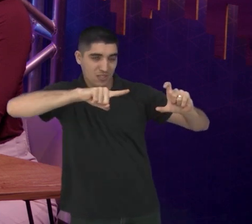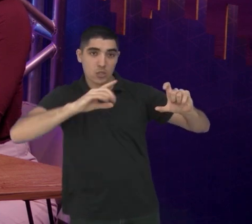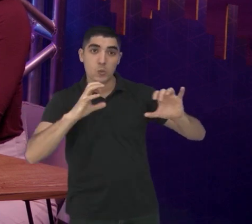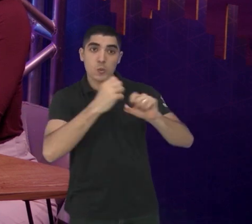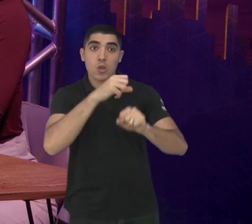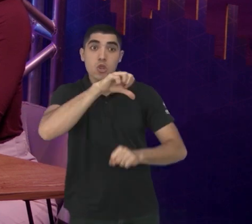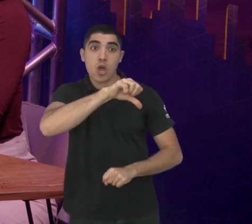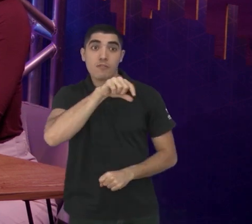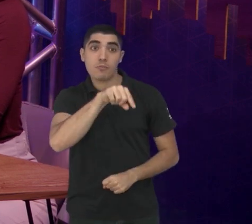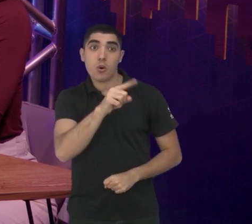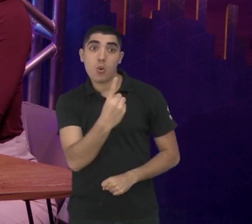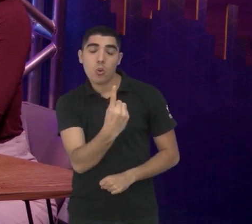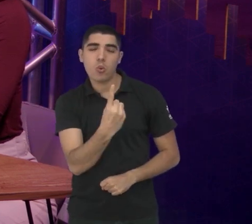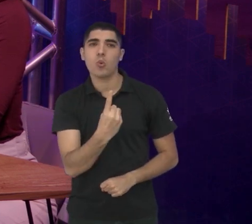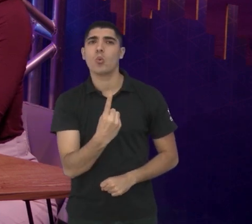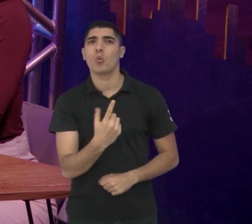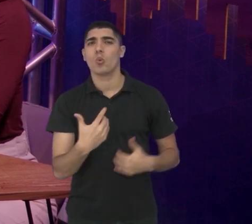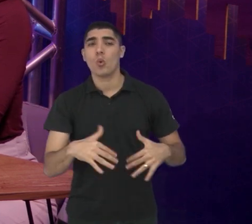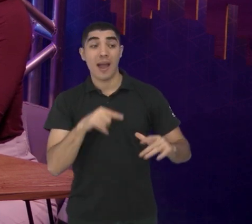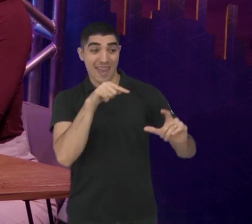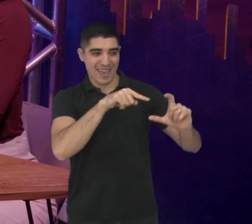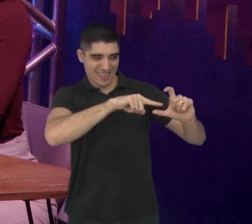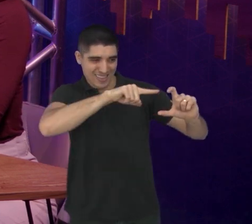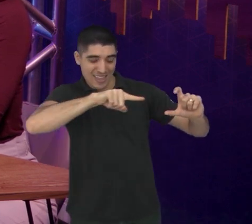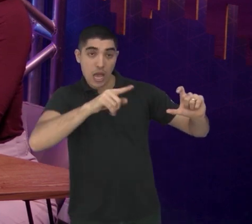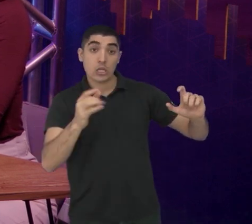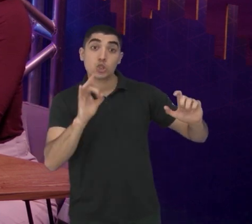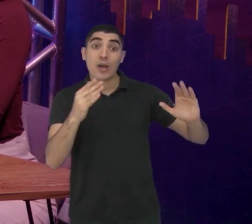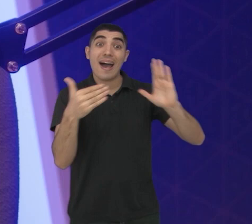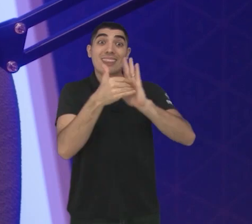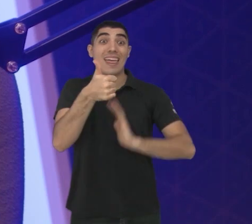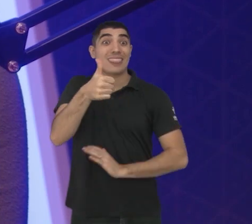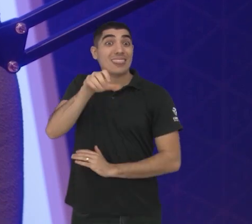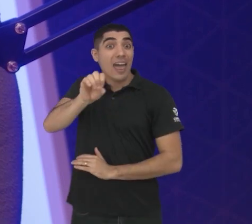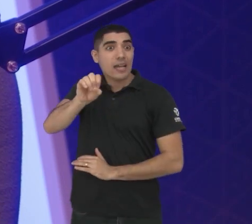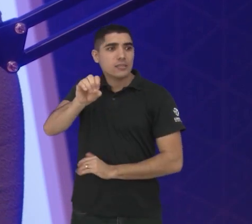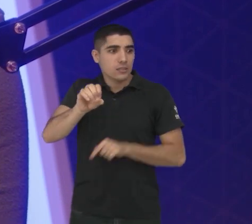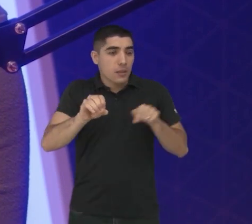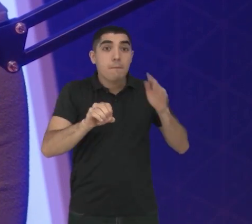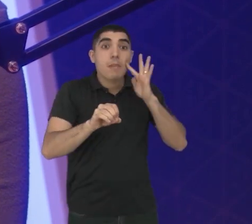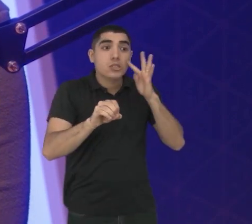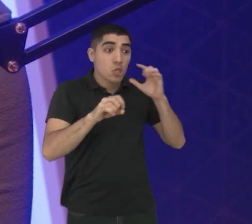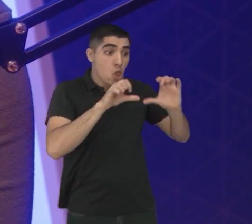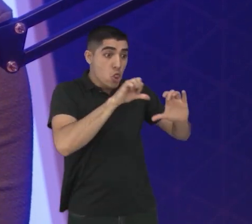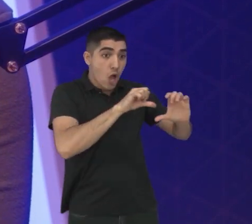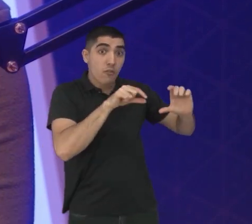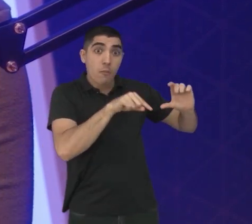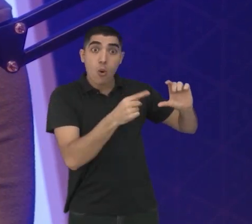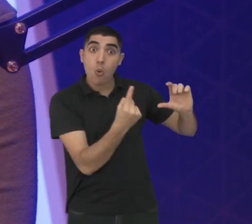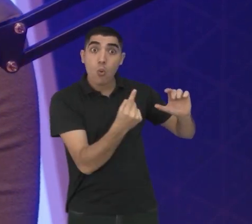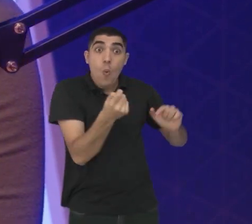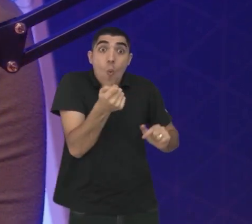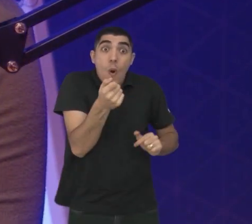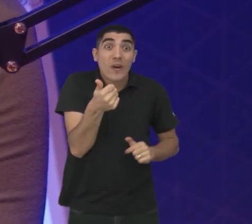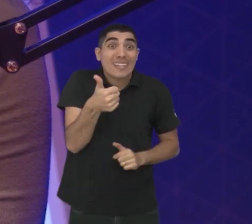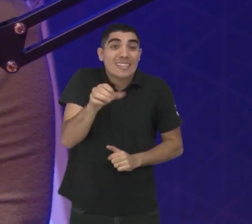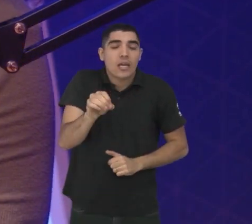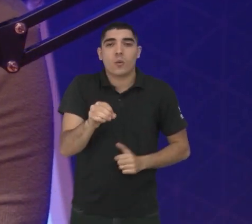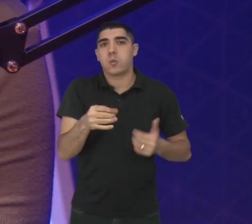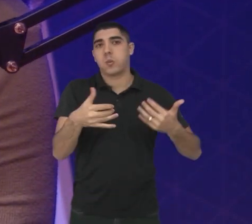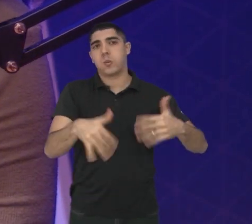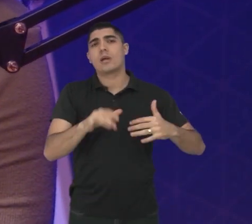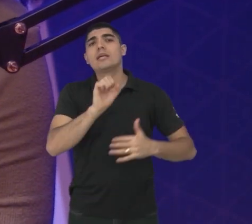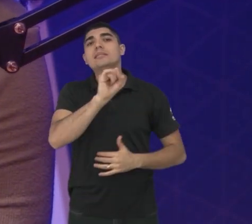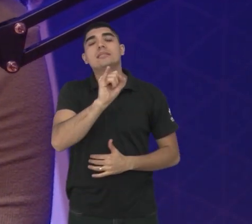né, 9,1, Muita se a gente coisa. pensar que a escala Richter ela vai até 10, é muito isso. E só a nível de curiosidade, né, a gente tem